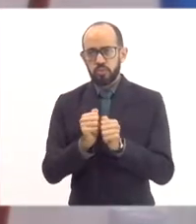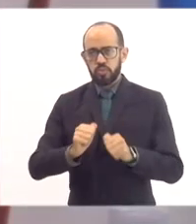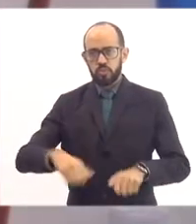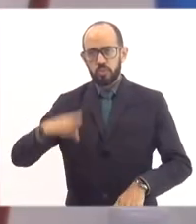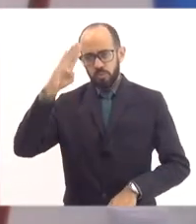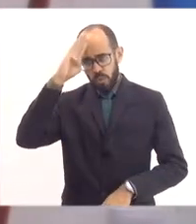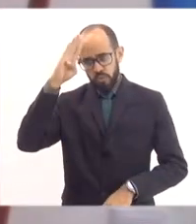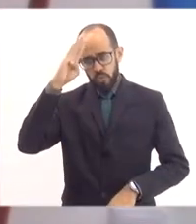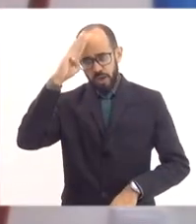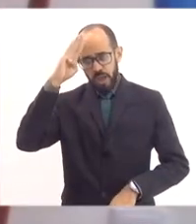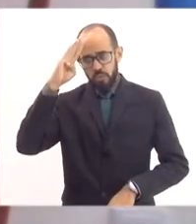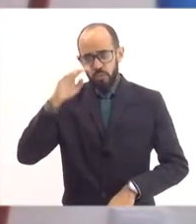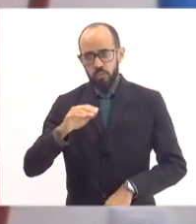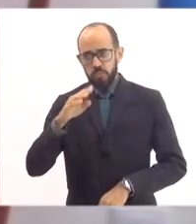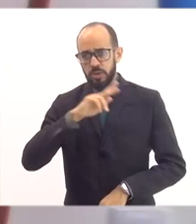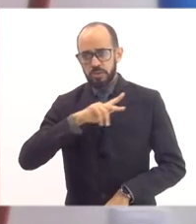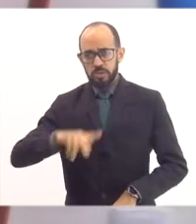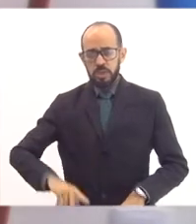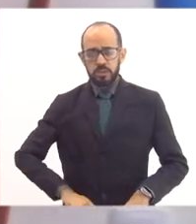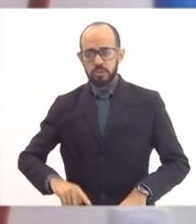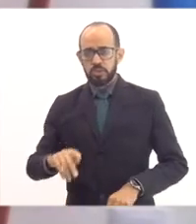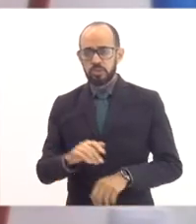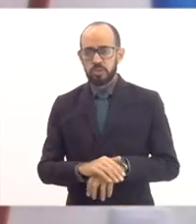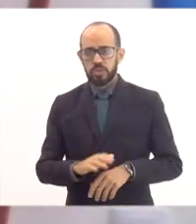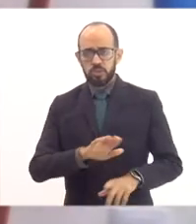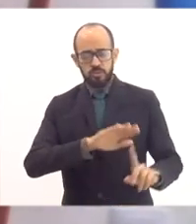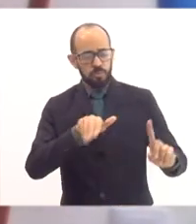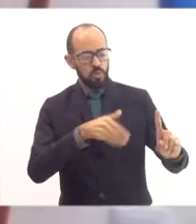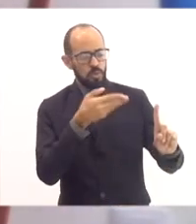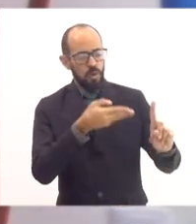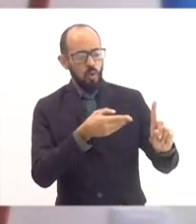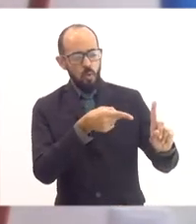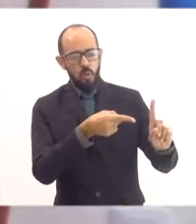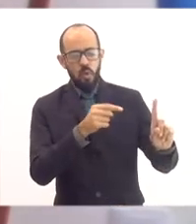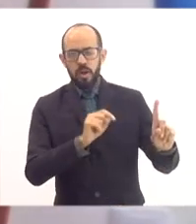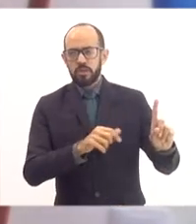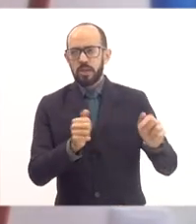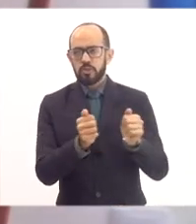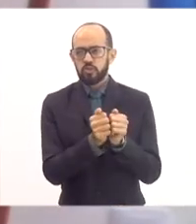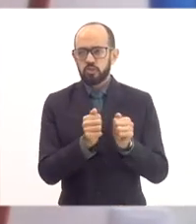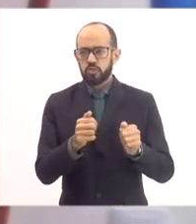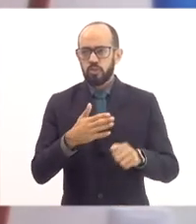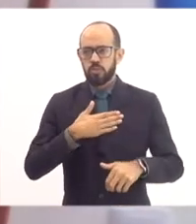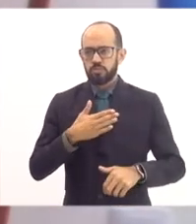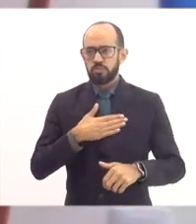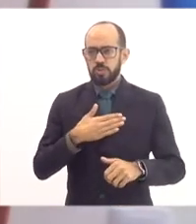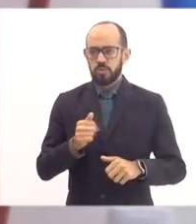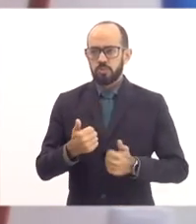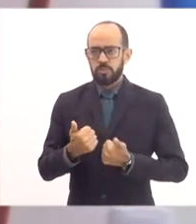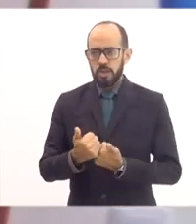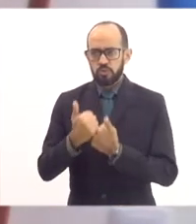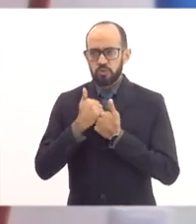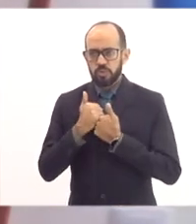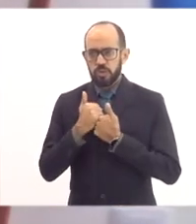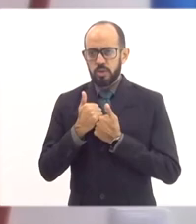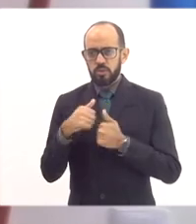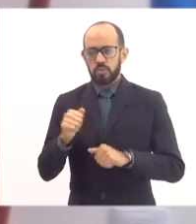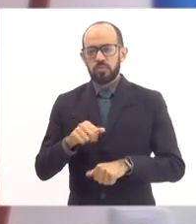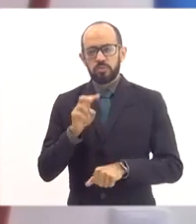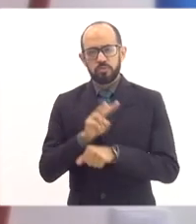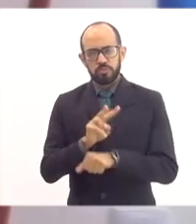presidente Bolsonaro. Figura que eu tenho muita honra de estar comigo aí, me assessorando, me ajudando. Grande defensor da